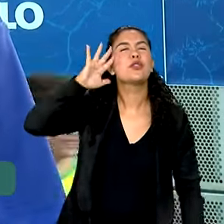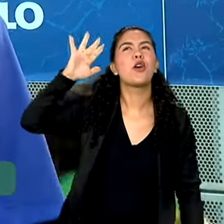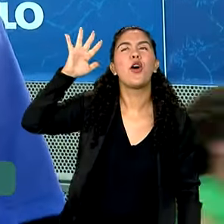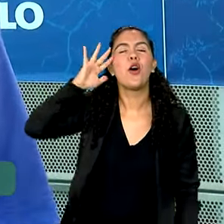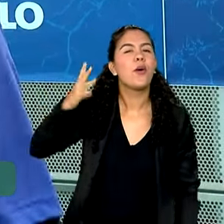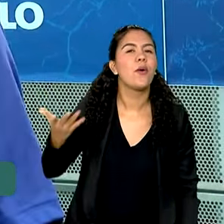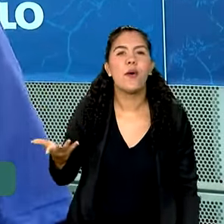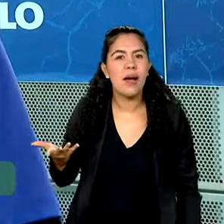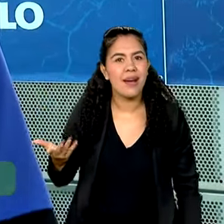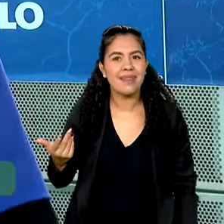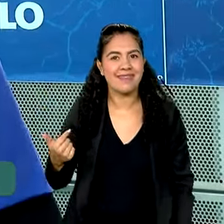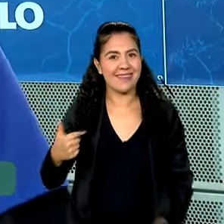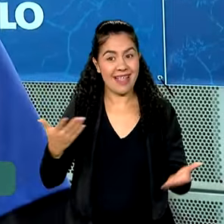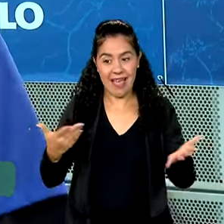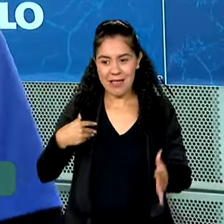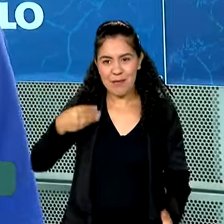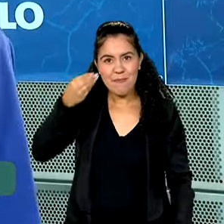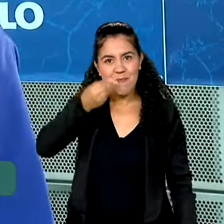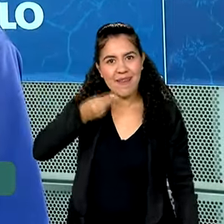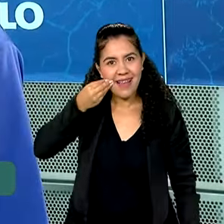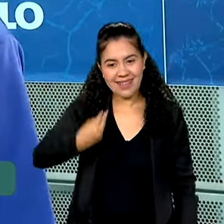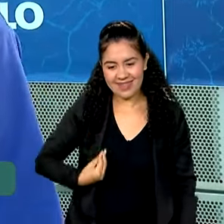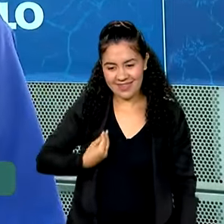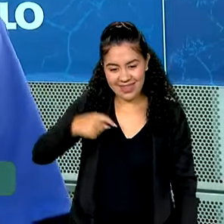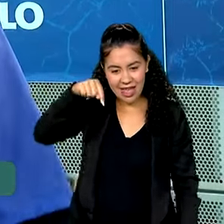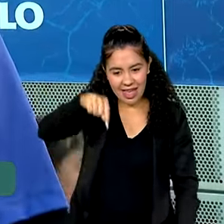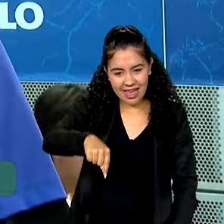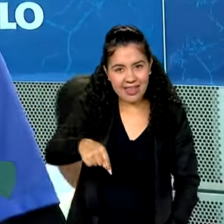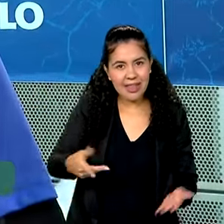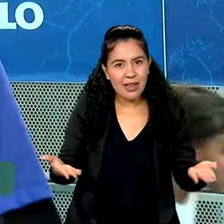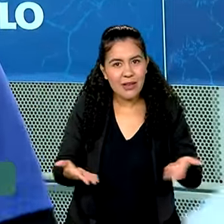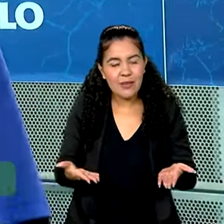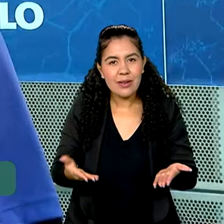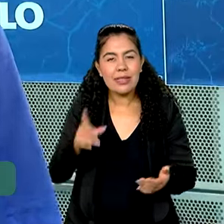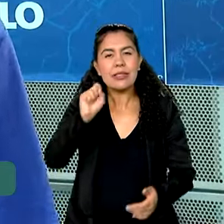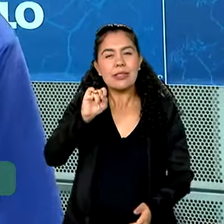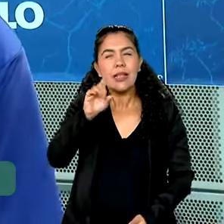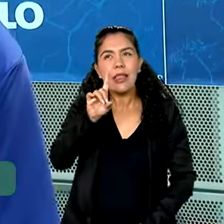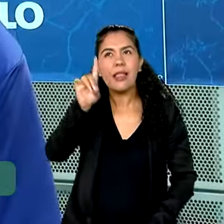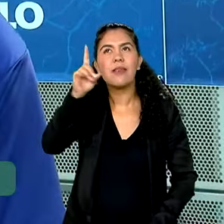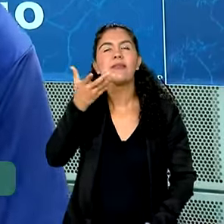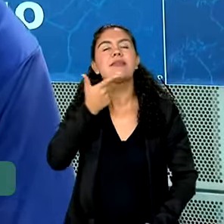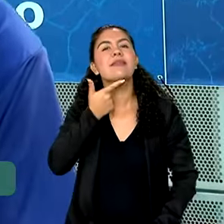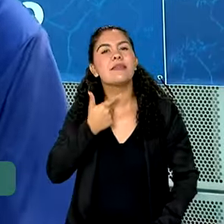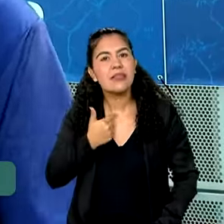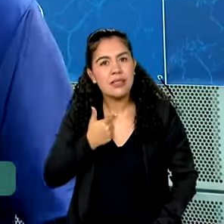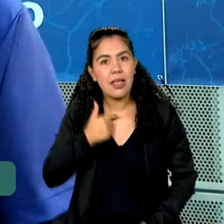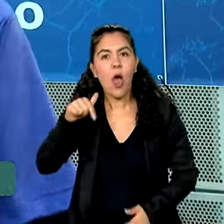Cara, vivenciar o que eu tô vendo aqui. Se Deus quiser, essa Olimpíada eu tô assistindo, mas a próxima eu vou